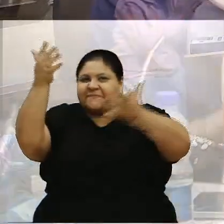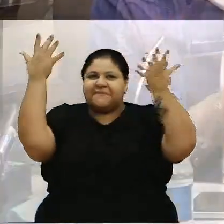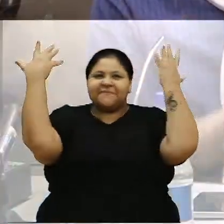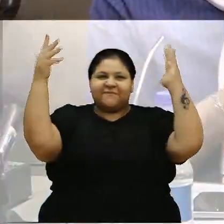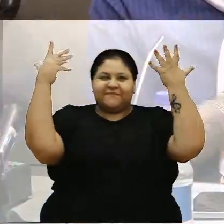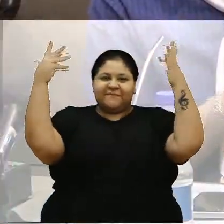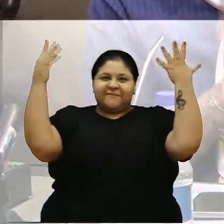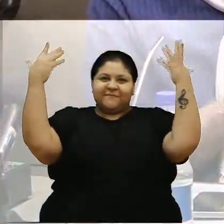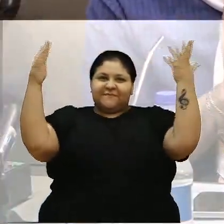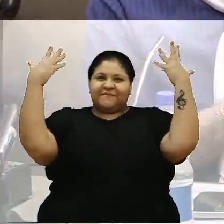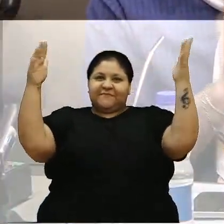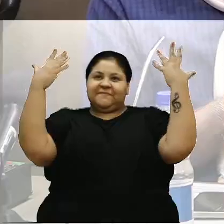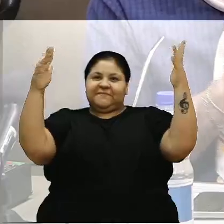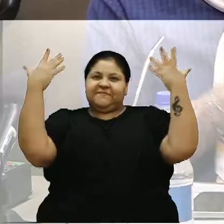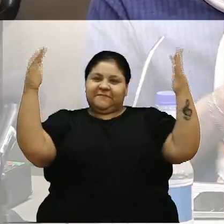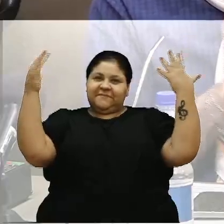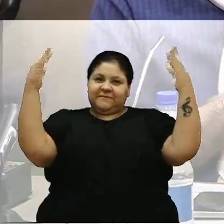gaiteiro.